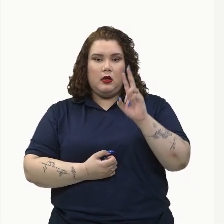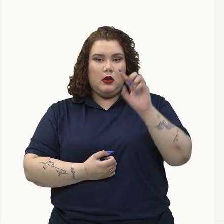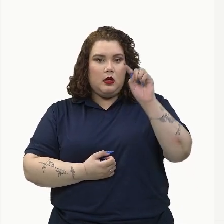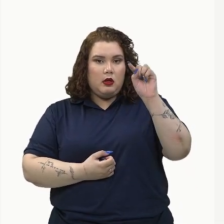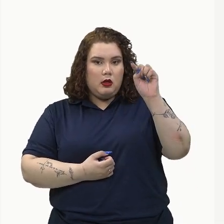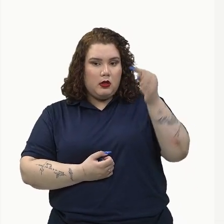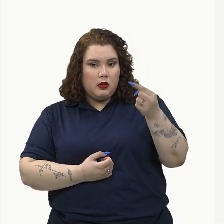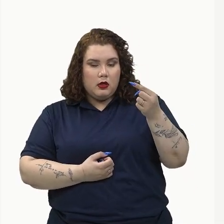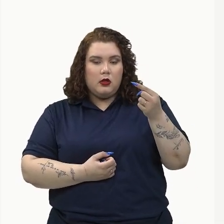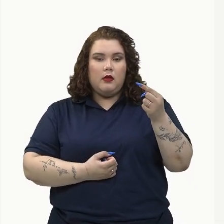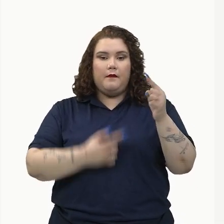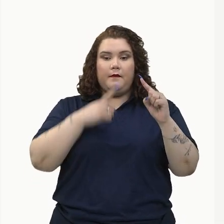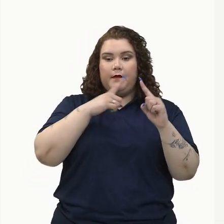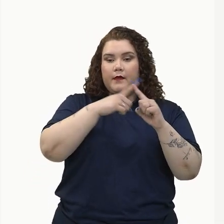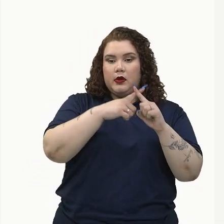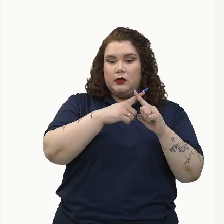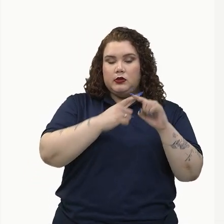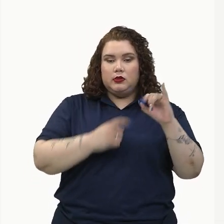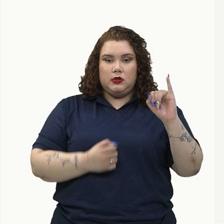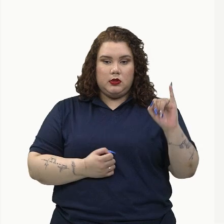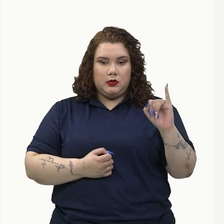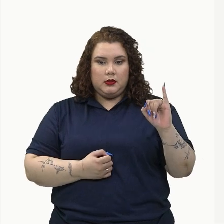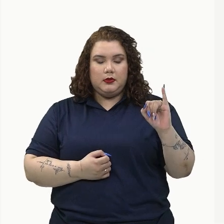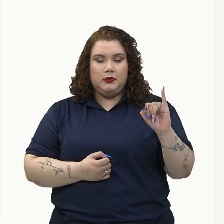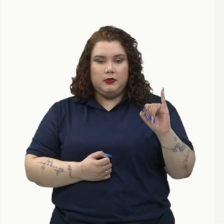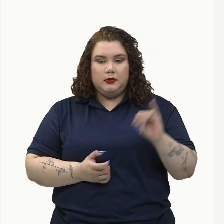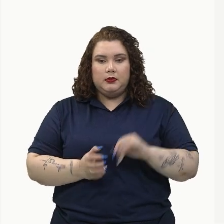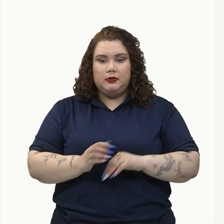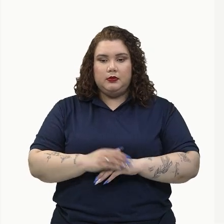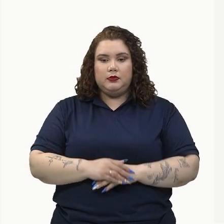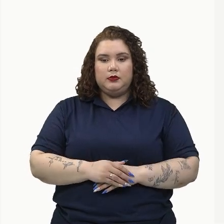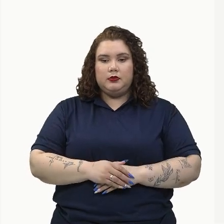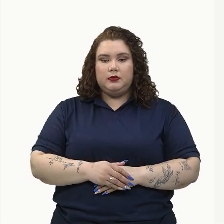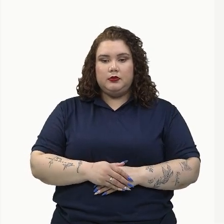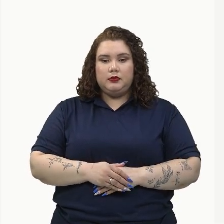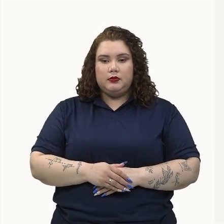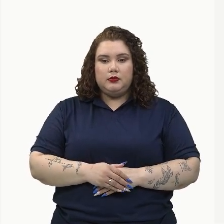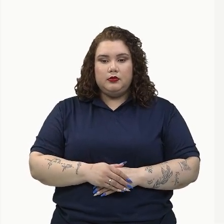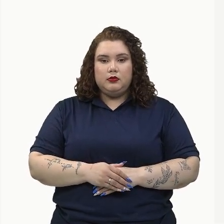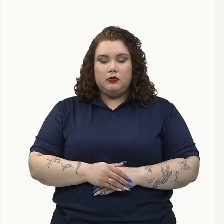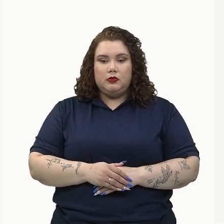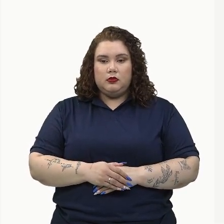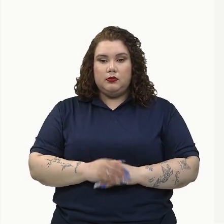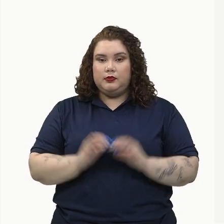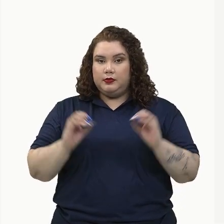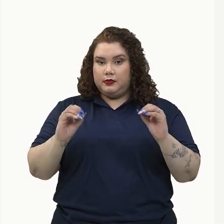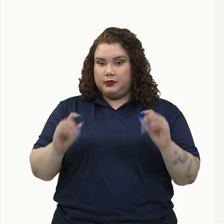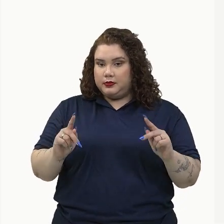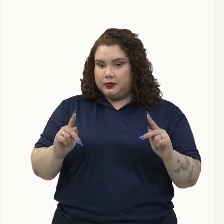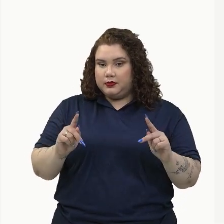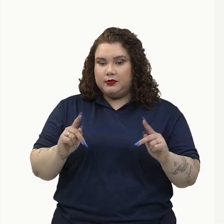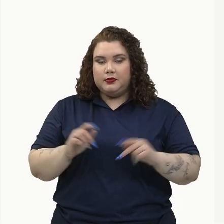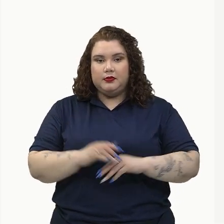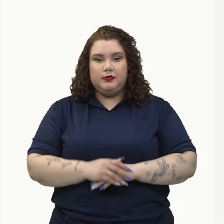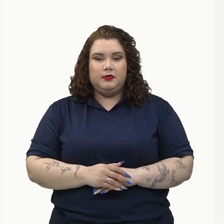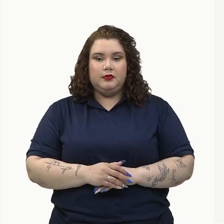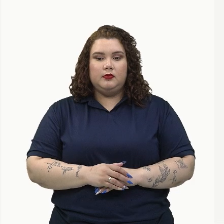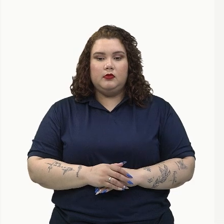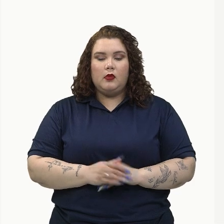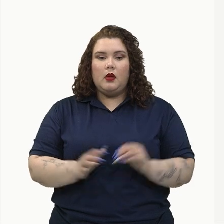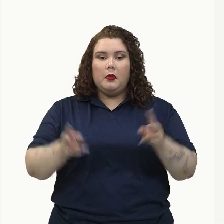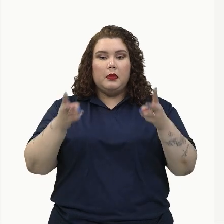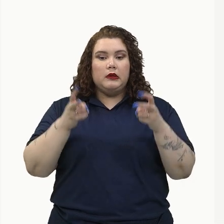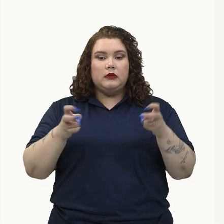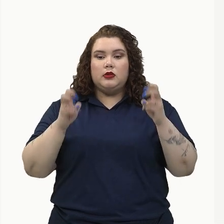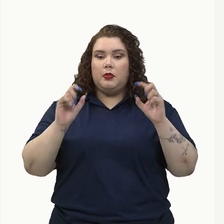mais a resistência interna, vezes a intensidade da corrente elétrica. Tá certo? Veja que